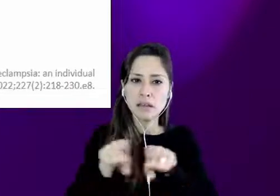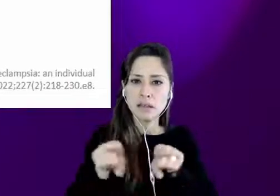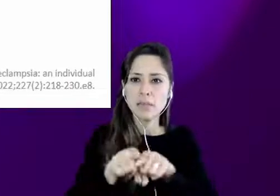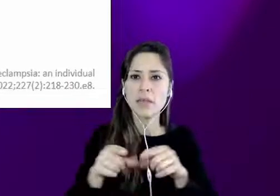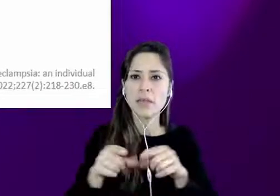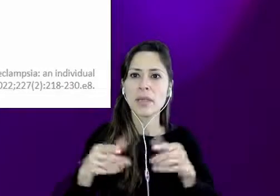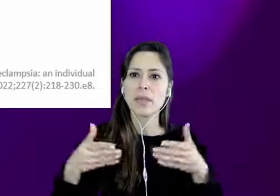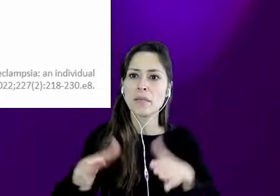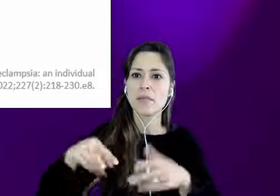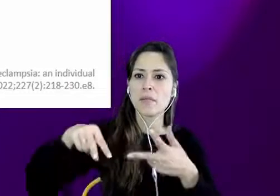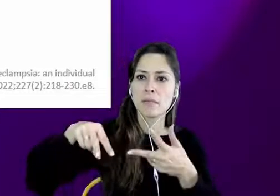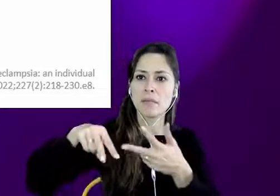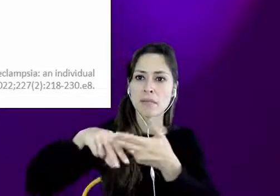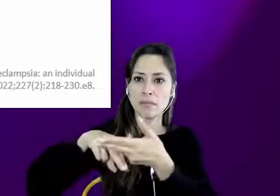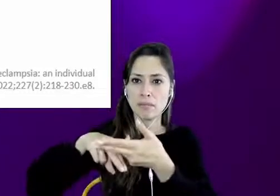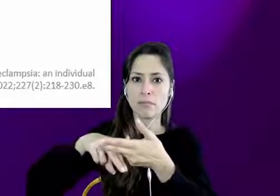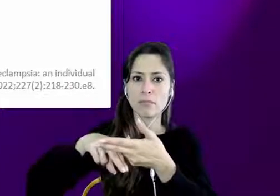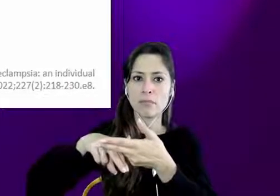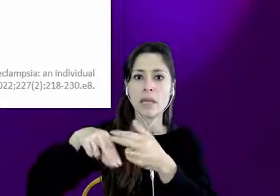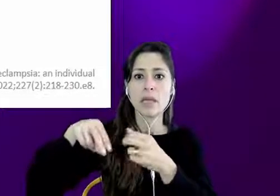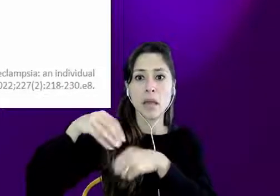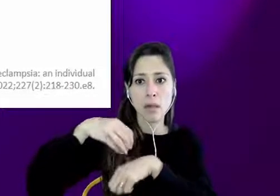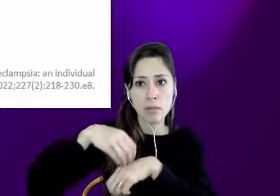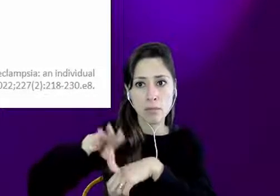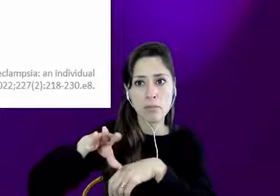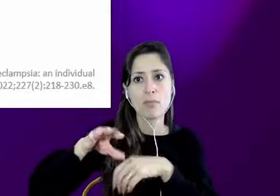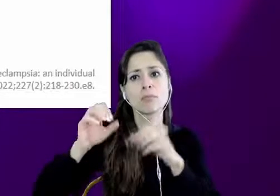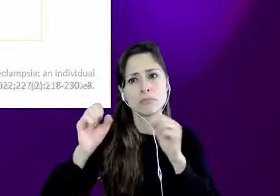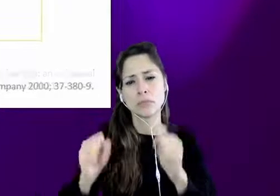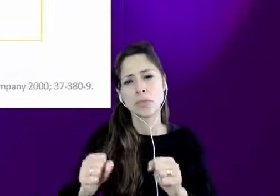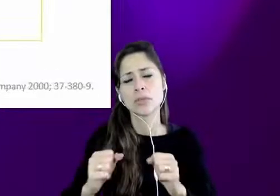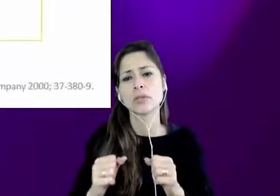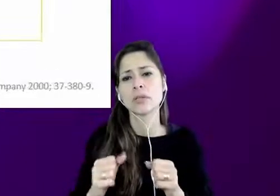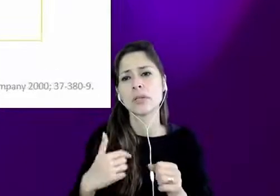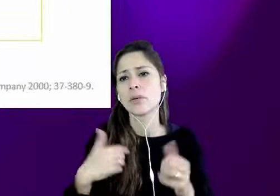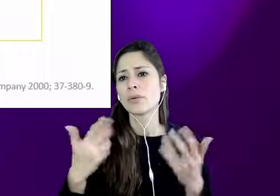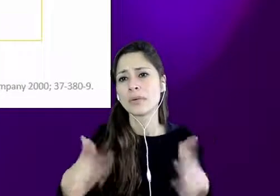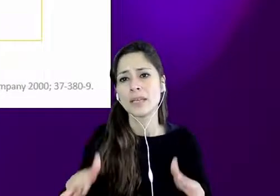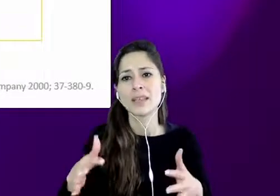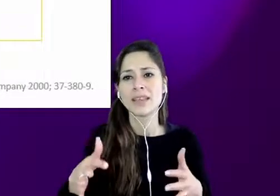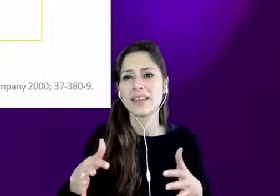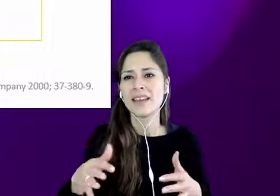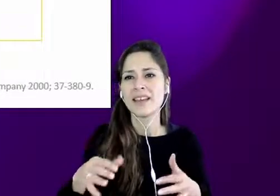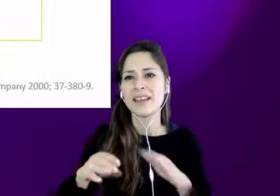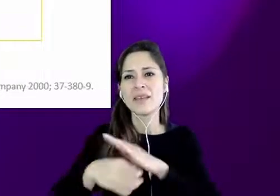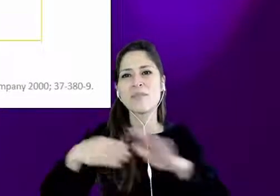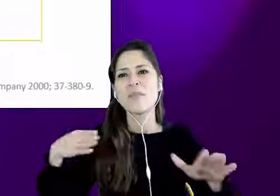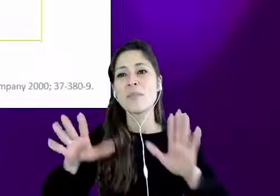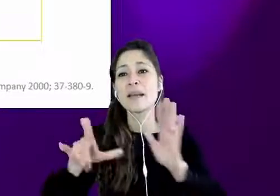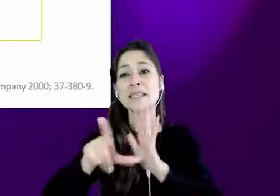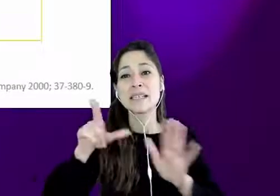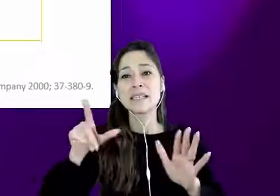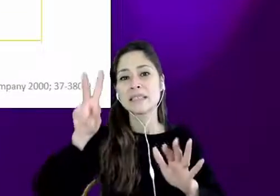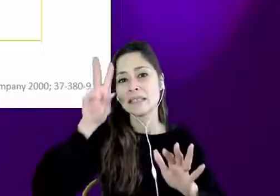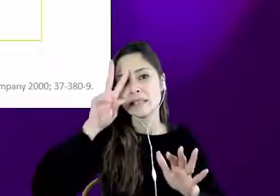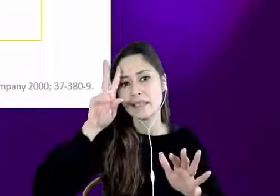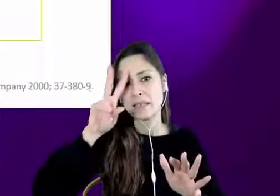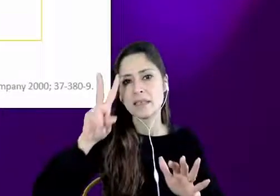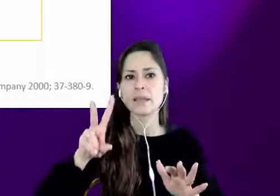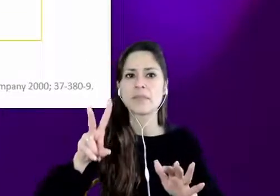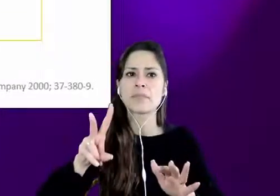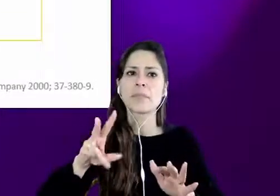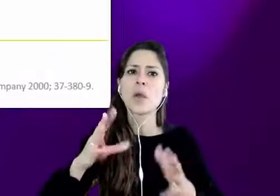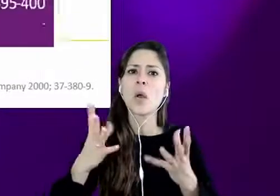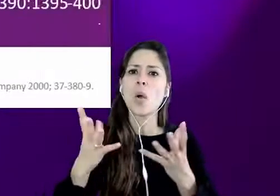planejado tem sido mesmo indicado na literatura. Não queria sair daqui sem lembrar que muitas mulheres convulsionam sem ter